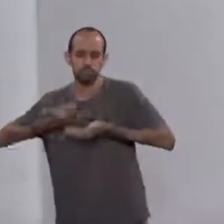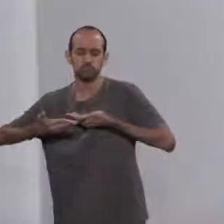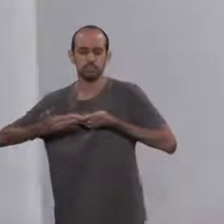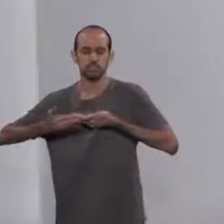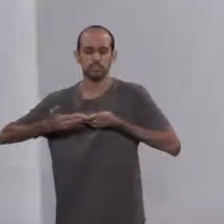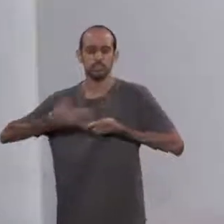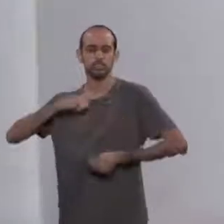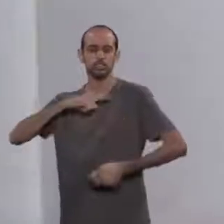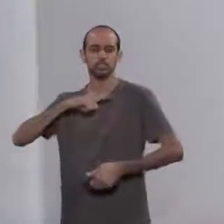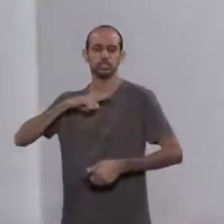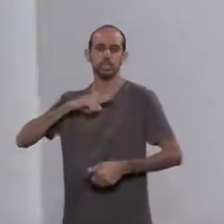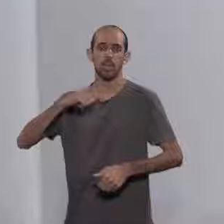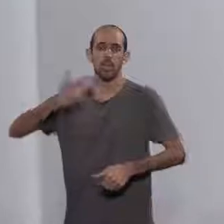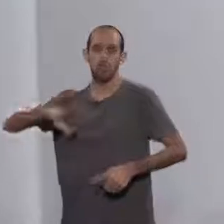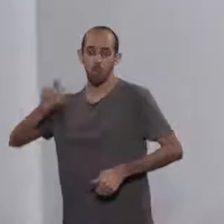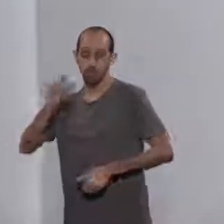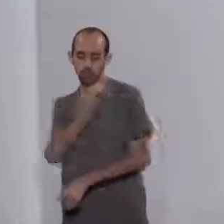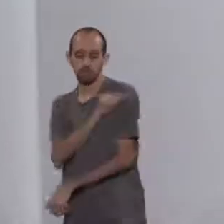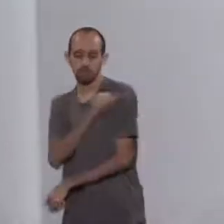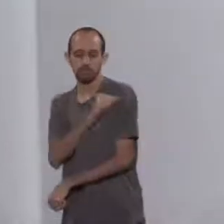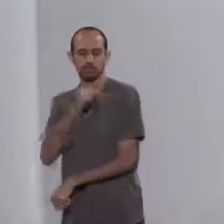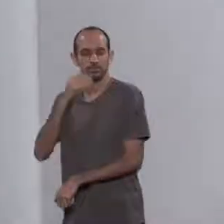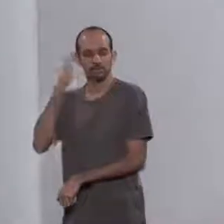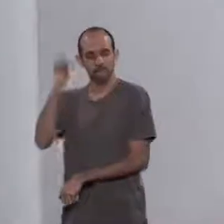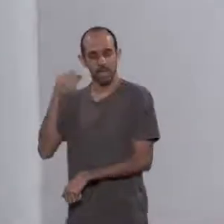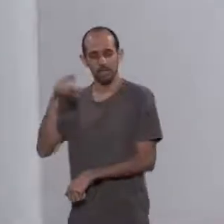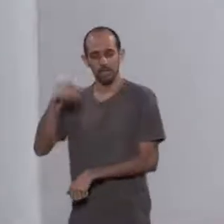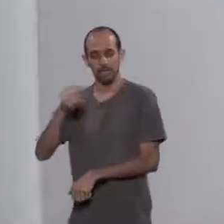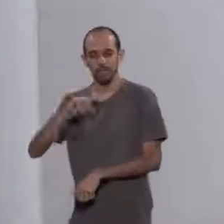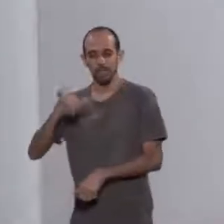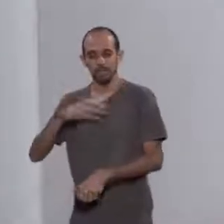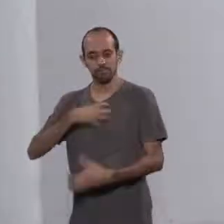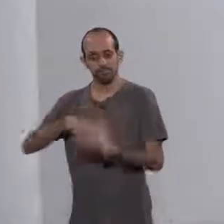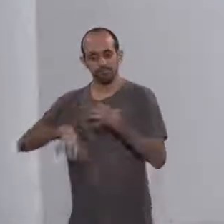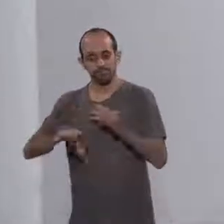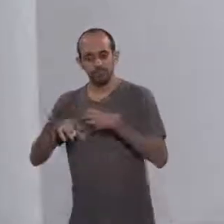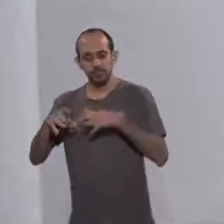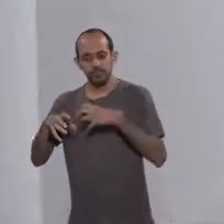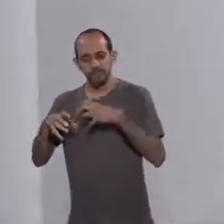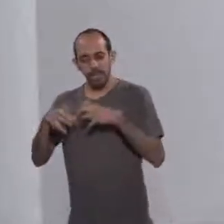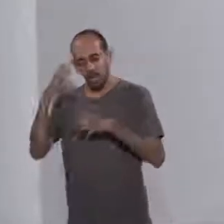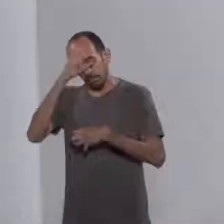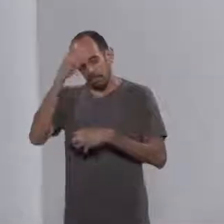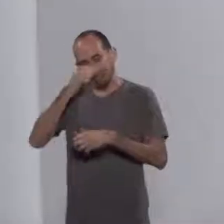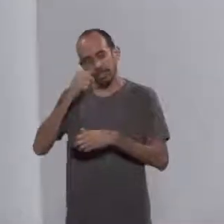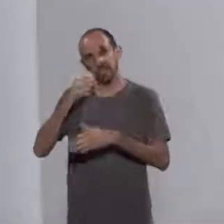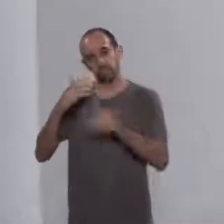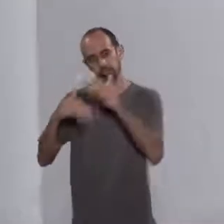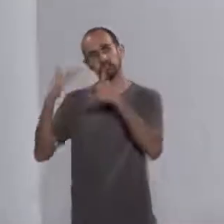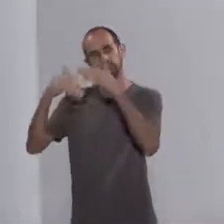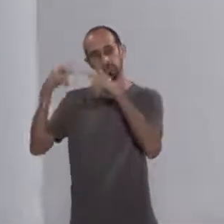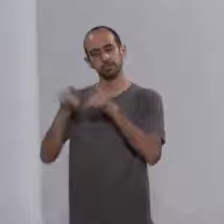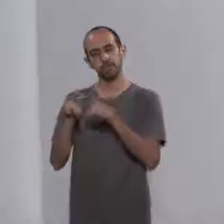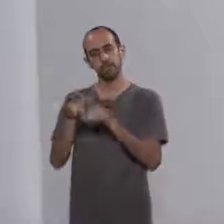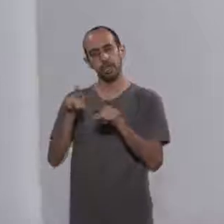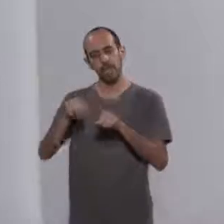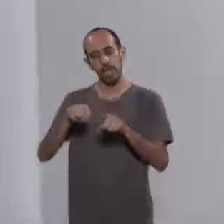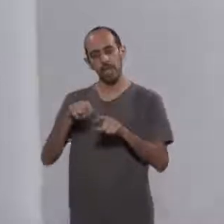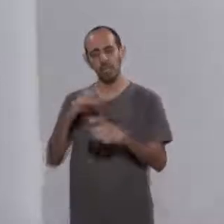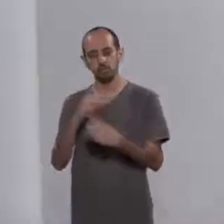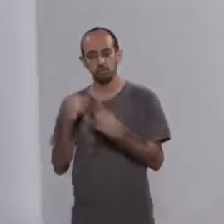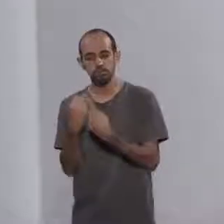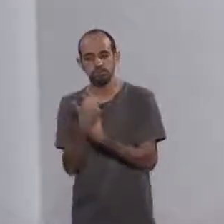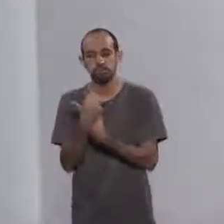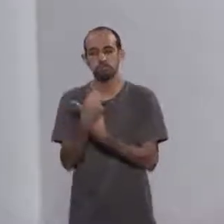promove essa interação, o outro aluno que sabe, ele vai se escutar e ele também vai estudar ao mesmo tempo. Então, assim, a gente